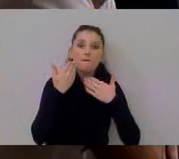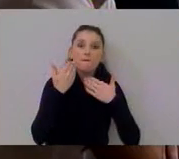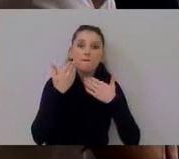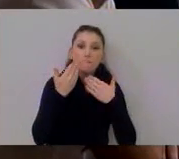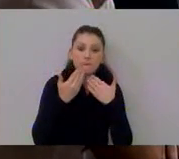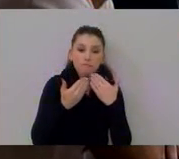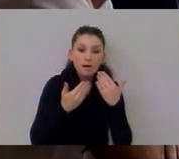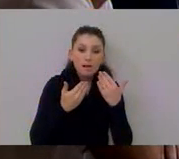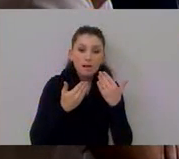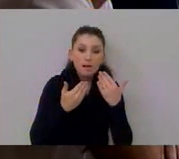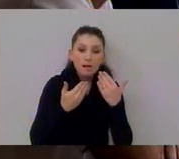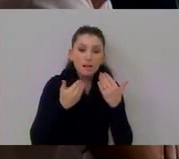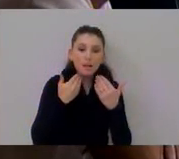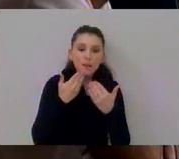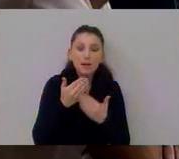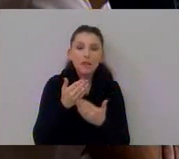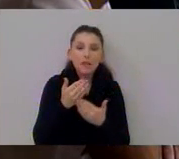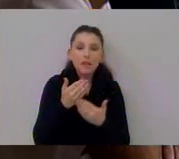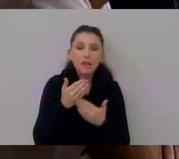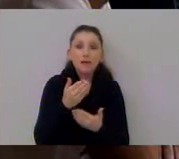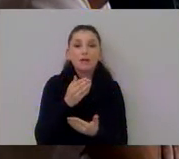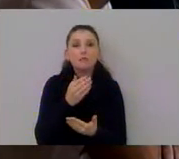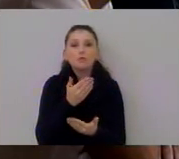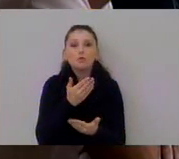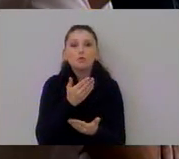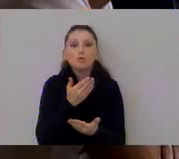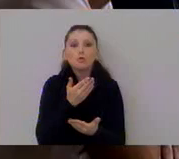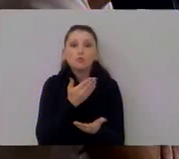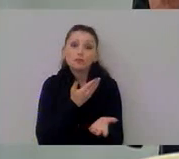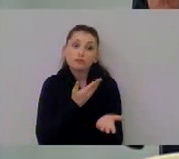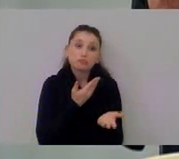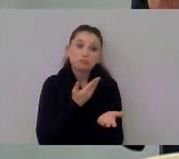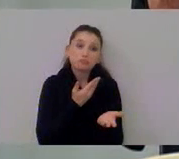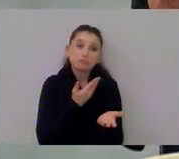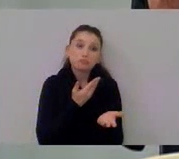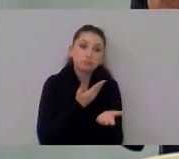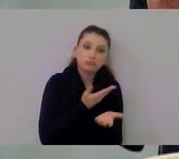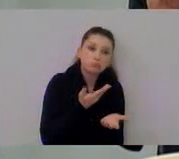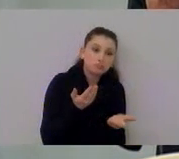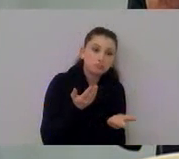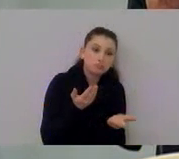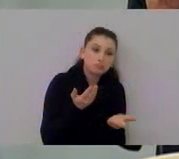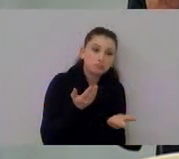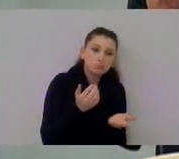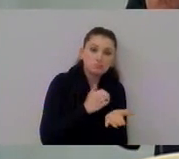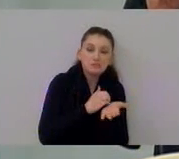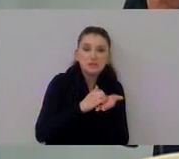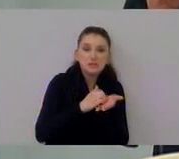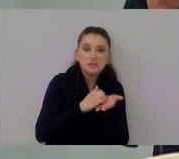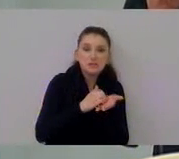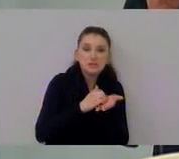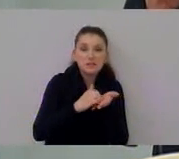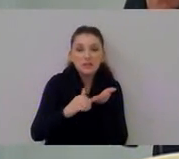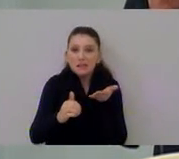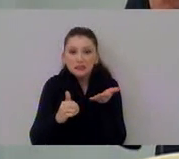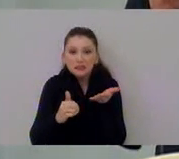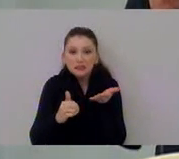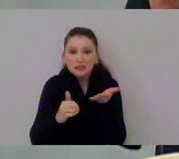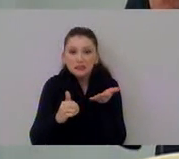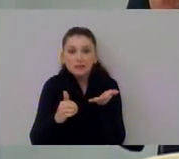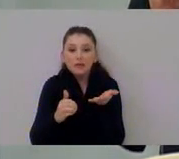Conte me garante que nada mais passa de